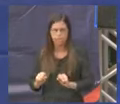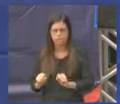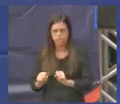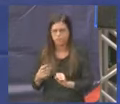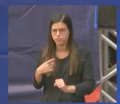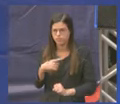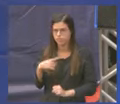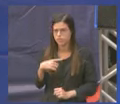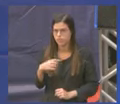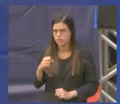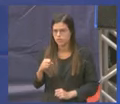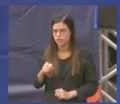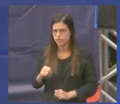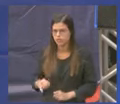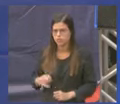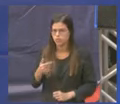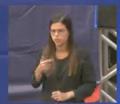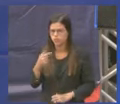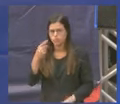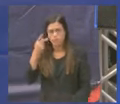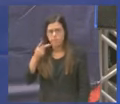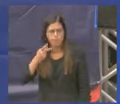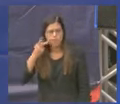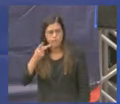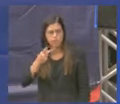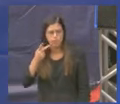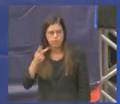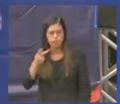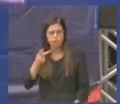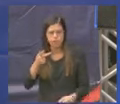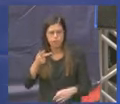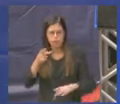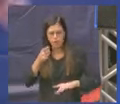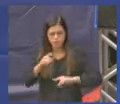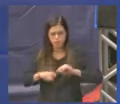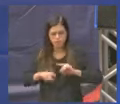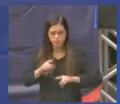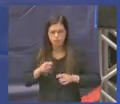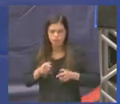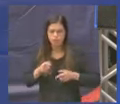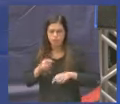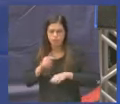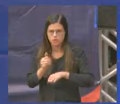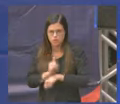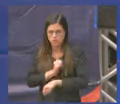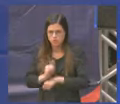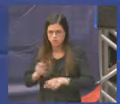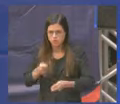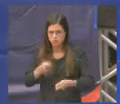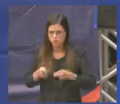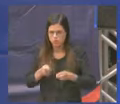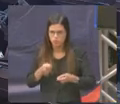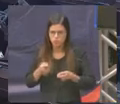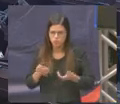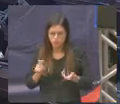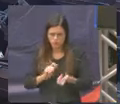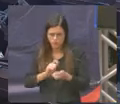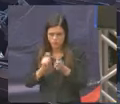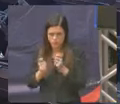existam políticas ou medidas de controle adequadas. Com a palavra, então, Paulo Mileno.